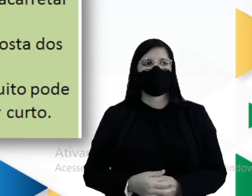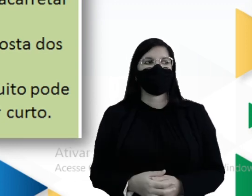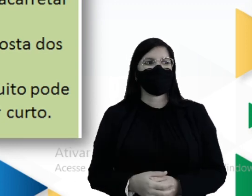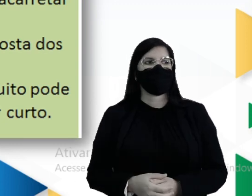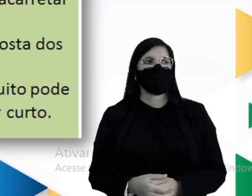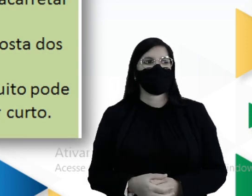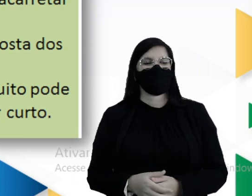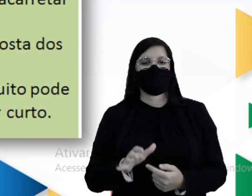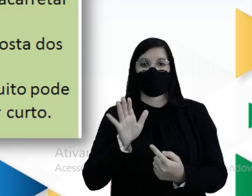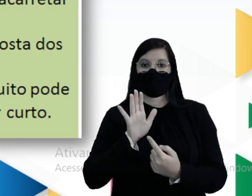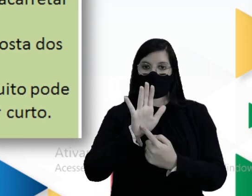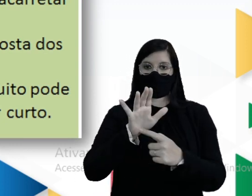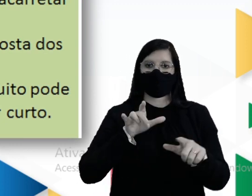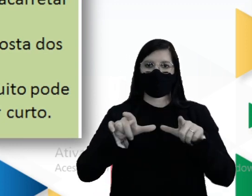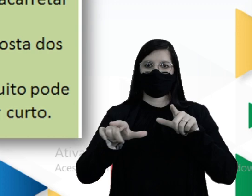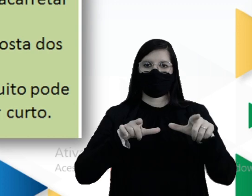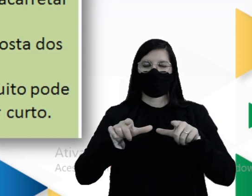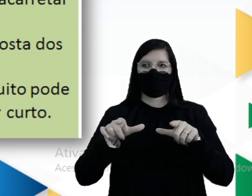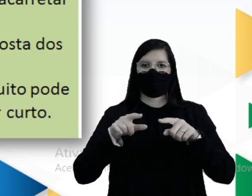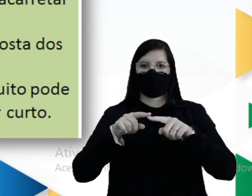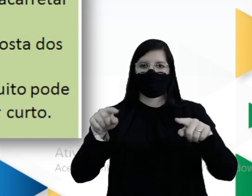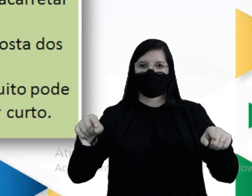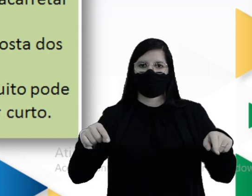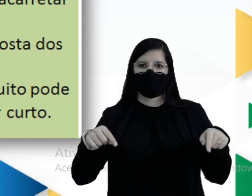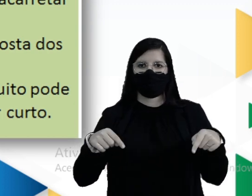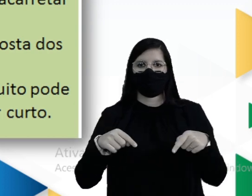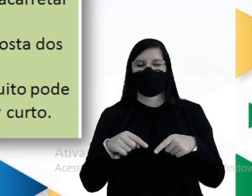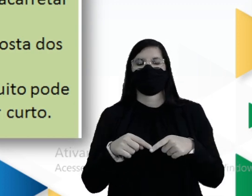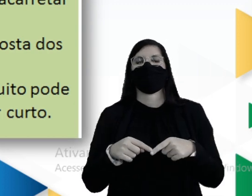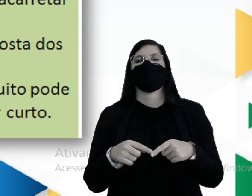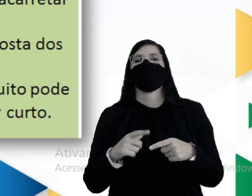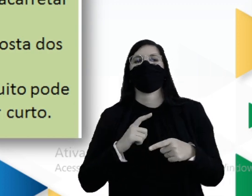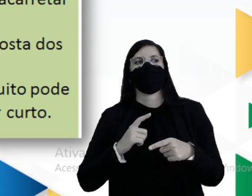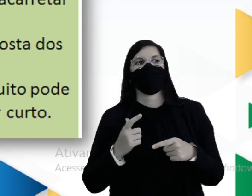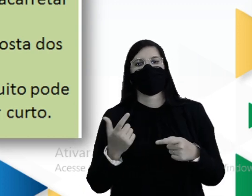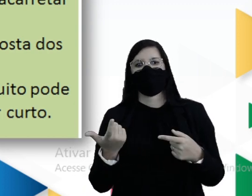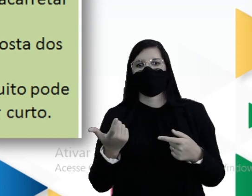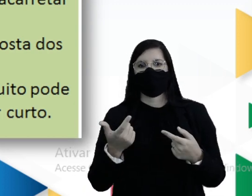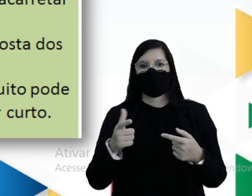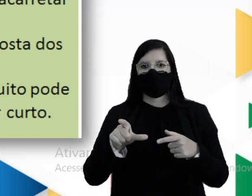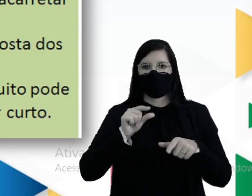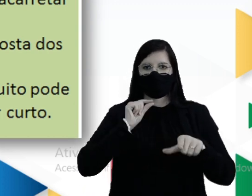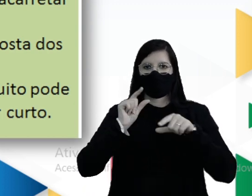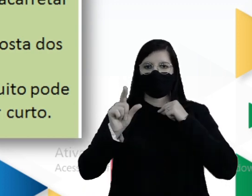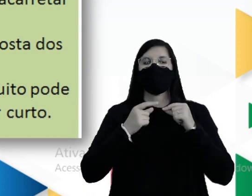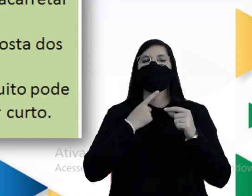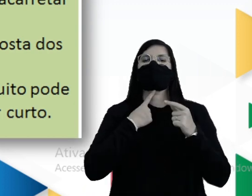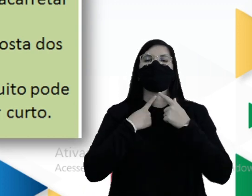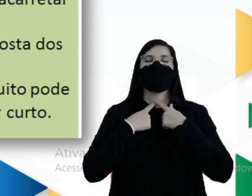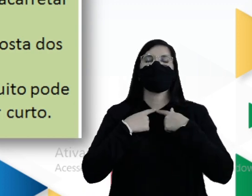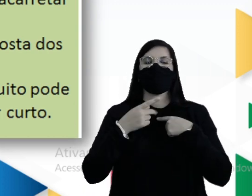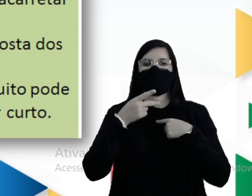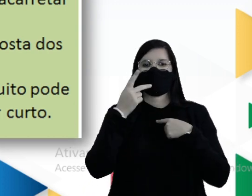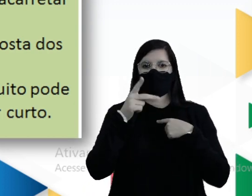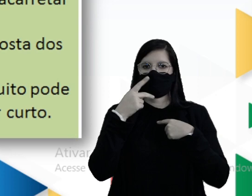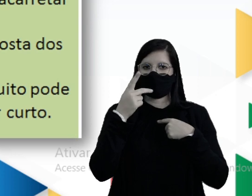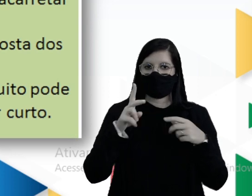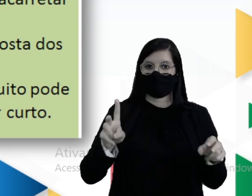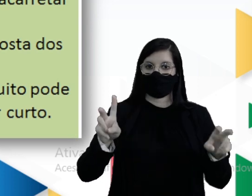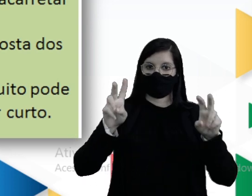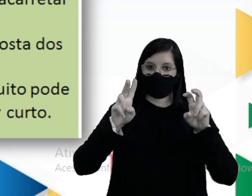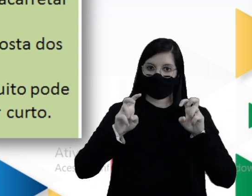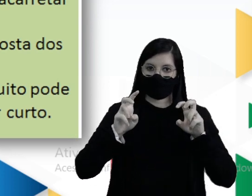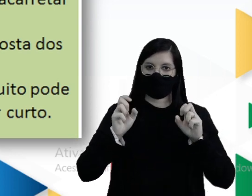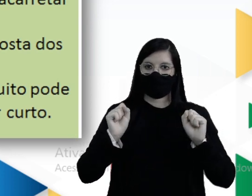expor o trabalho em sala de aula. Então aqui eu tenho, defina o que você quer dizer. O tema deverá tratar